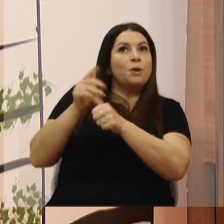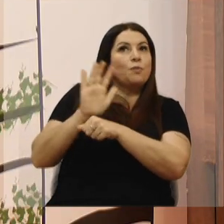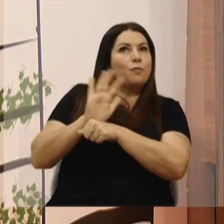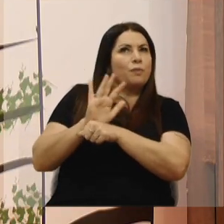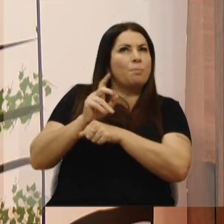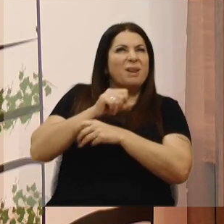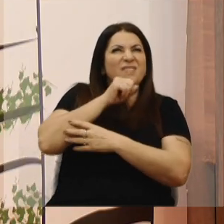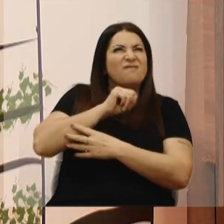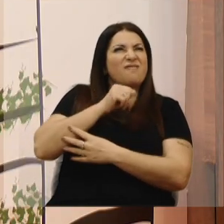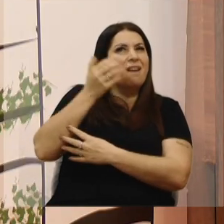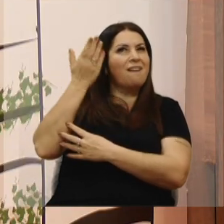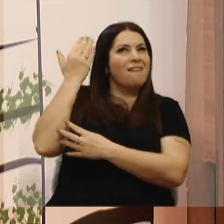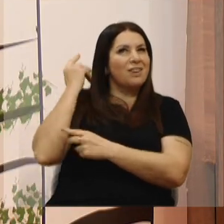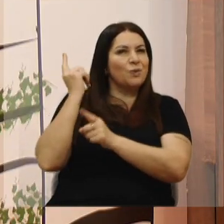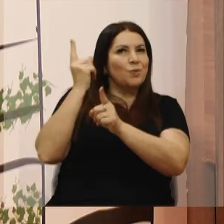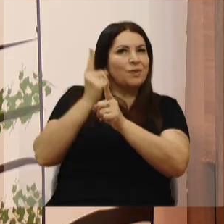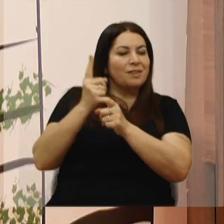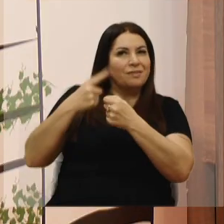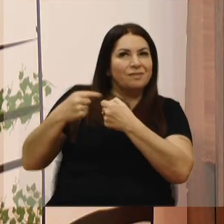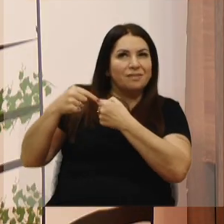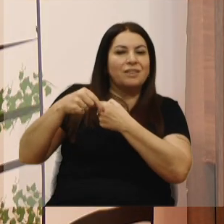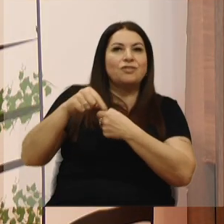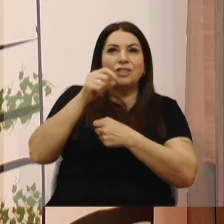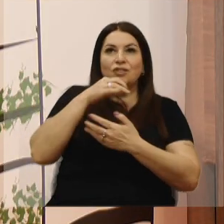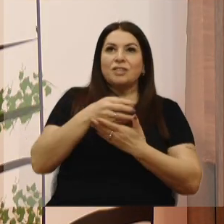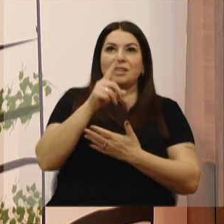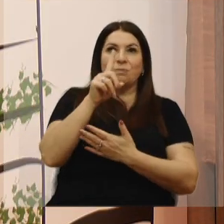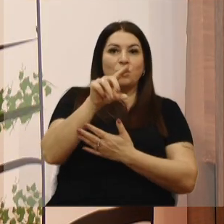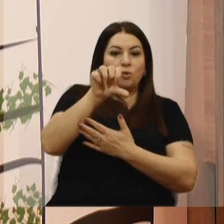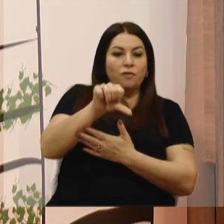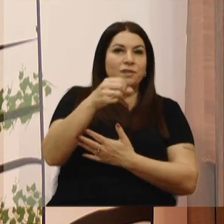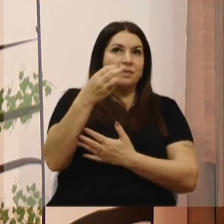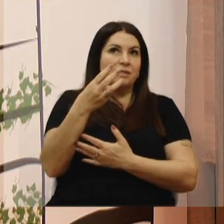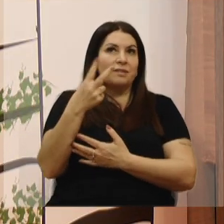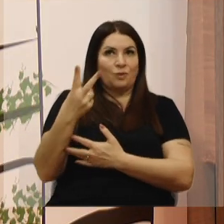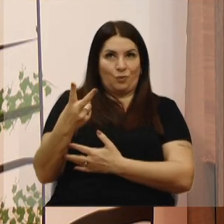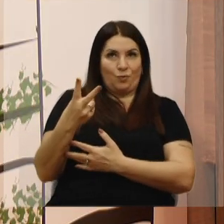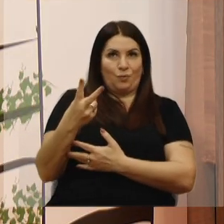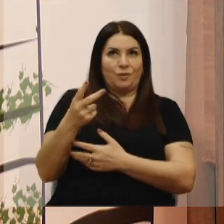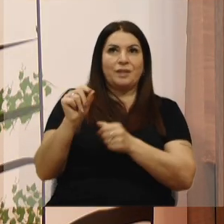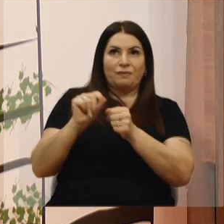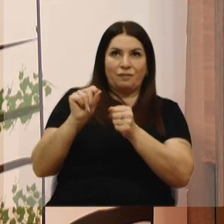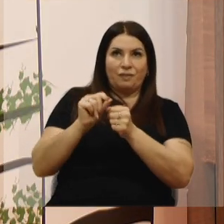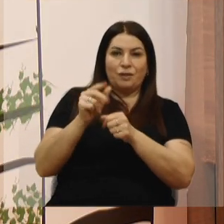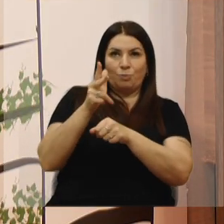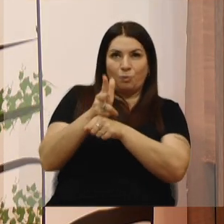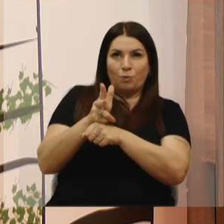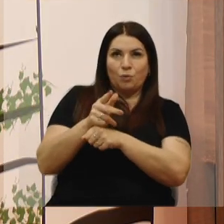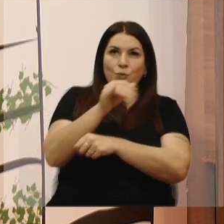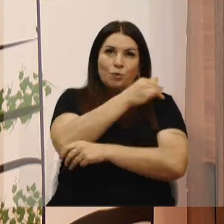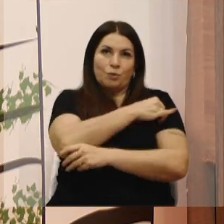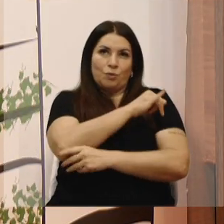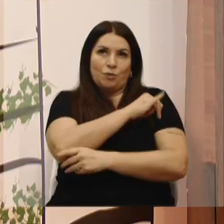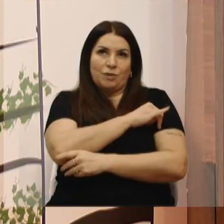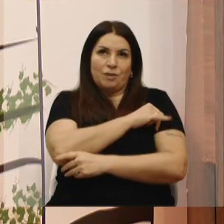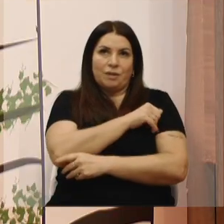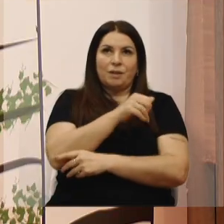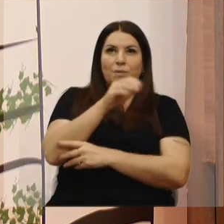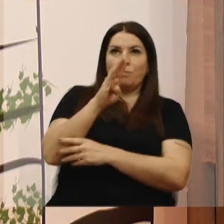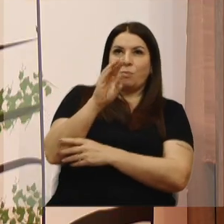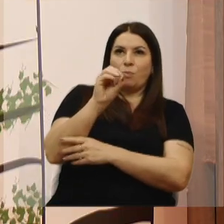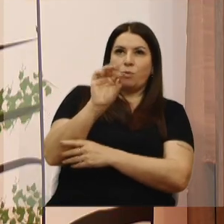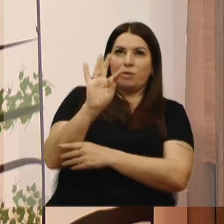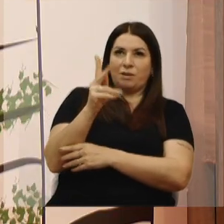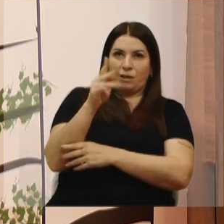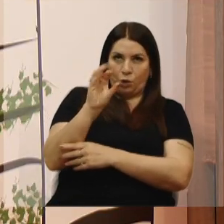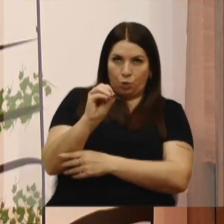o primeiro filme, o filme mais antigo já encontrado da cidade de Caxias do Sul é de 1932. É feito por uma produtora do Rio de Janeiro, que era a